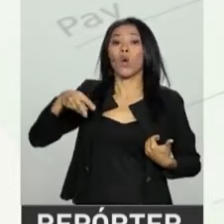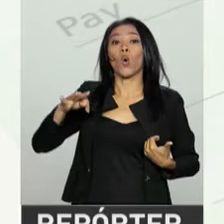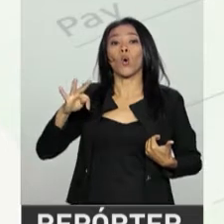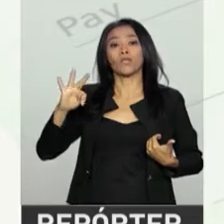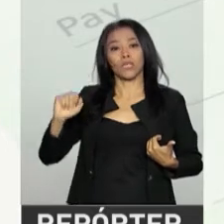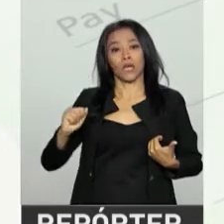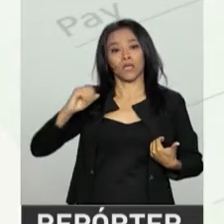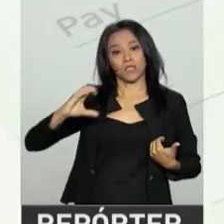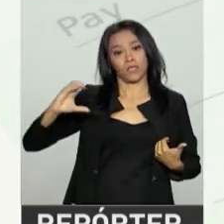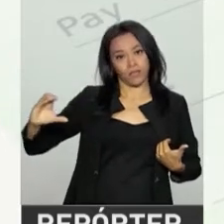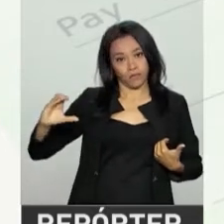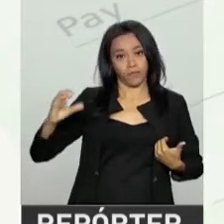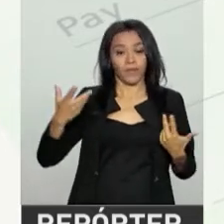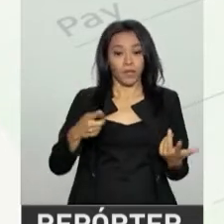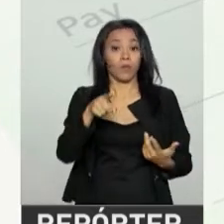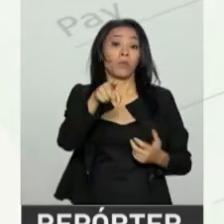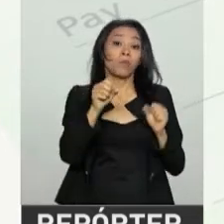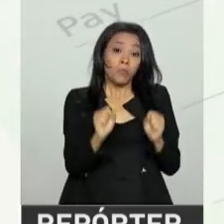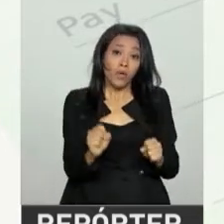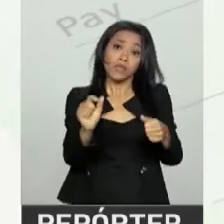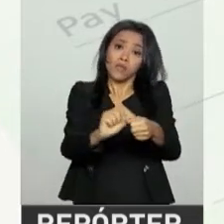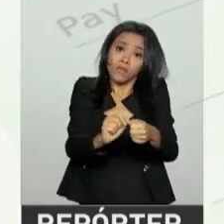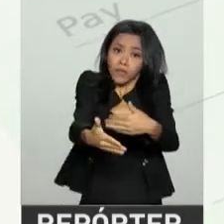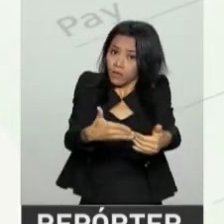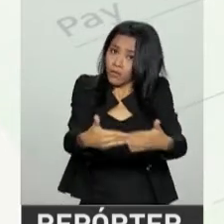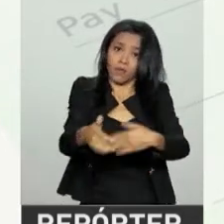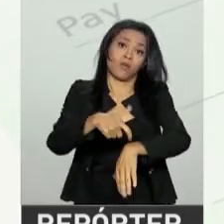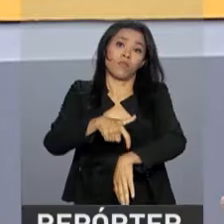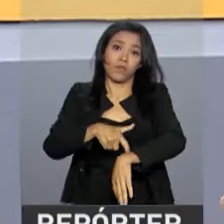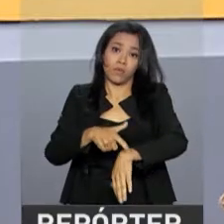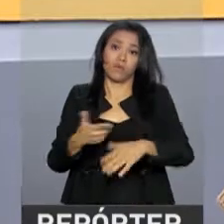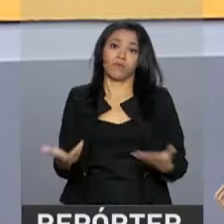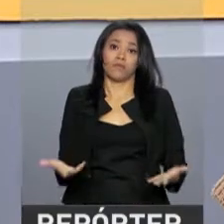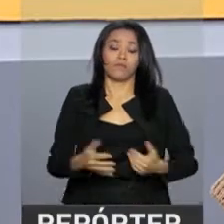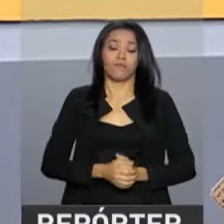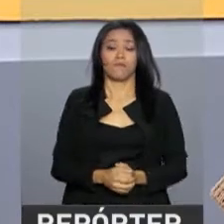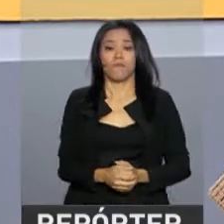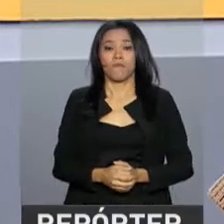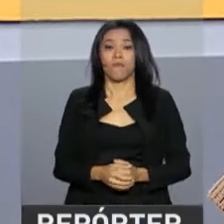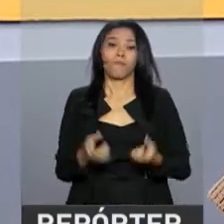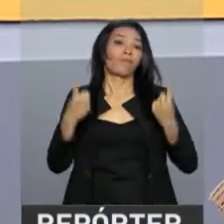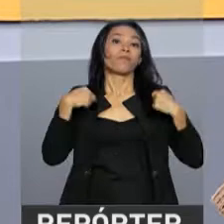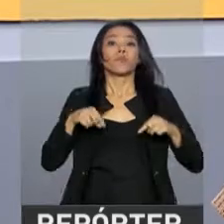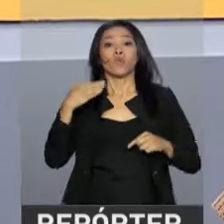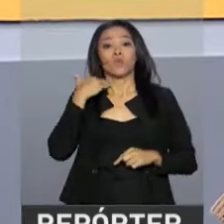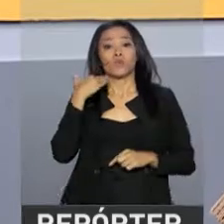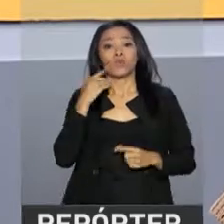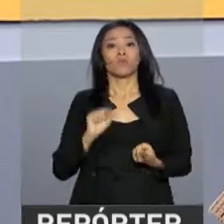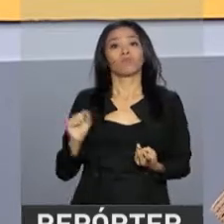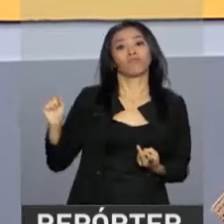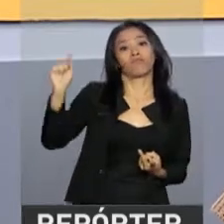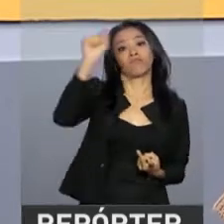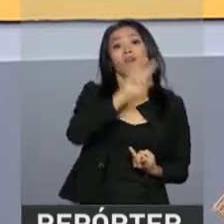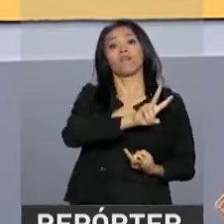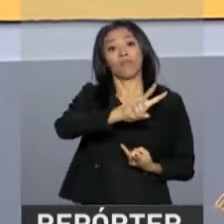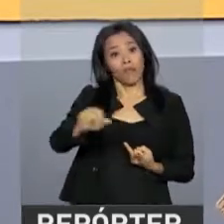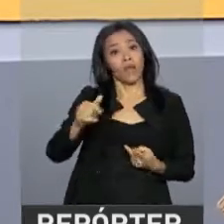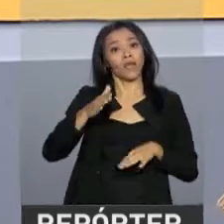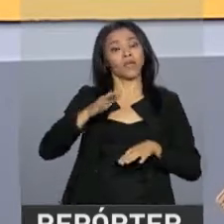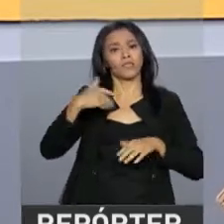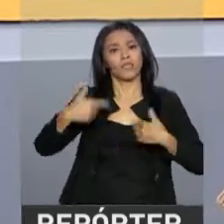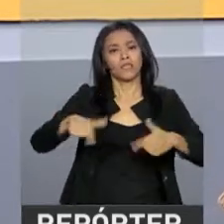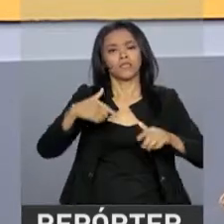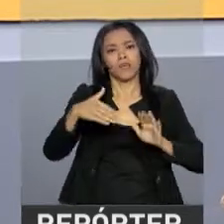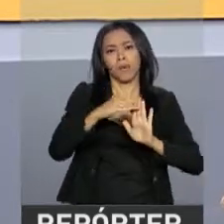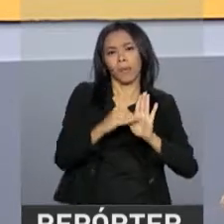linha de menor custo poderá ser feita a qualquer momento os bancos vão promover também ações de orientação